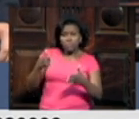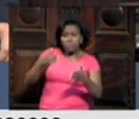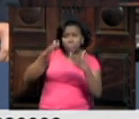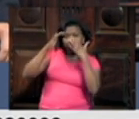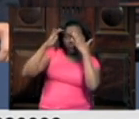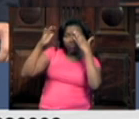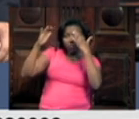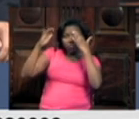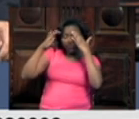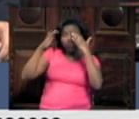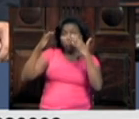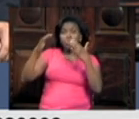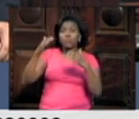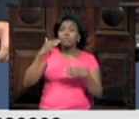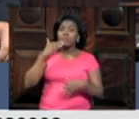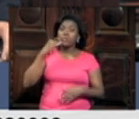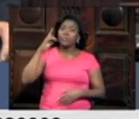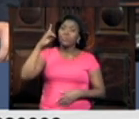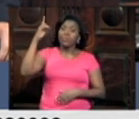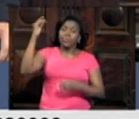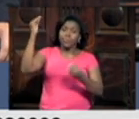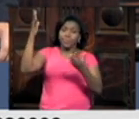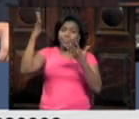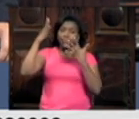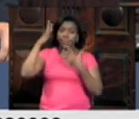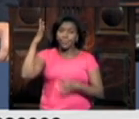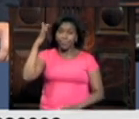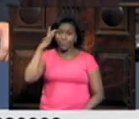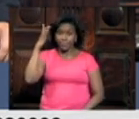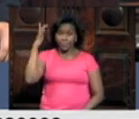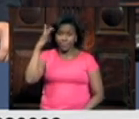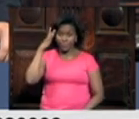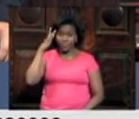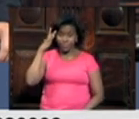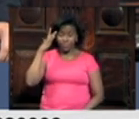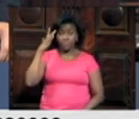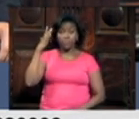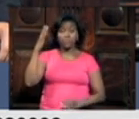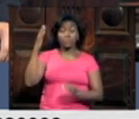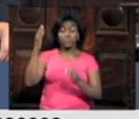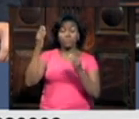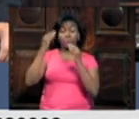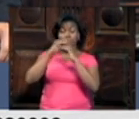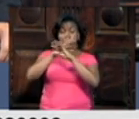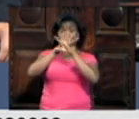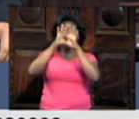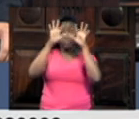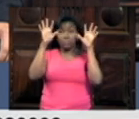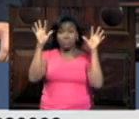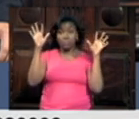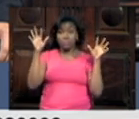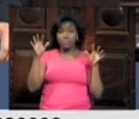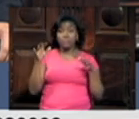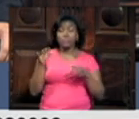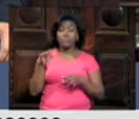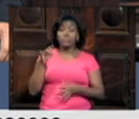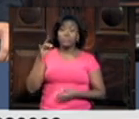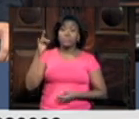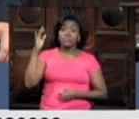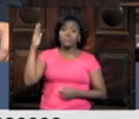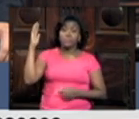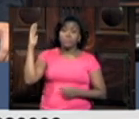peço a Deus que capacite e dê sabedoria, que ilumine, que deixe a